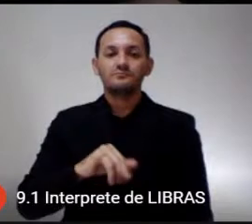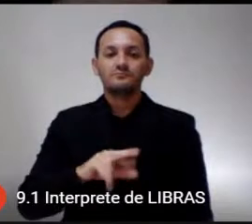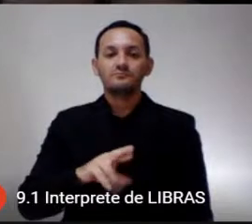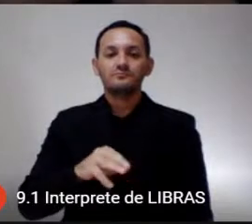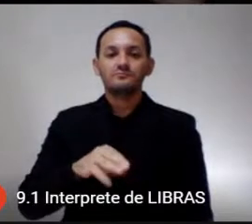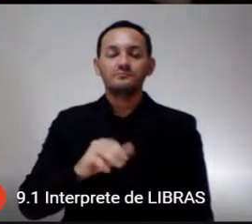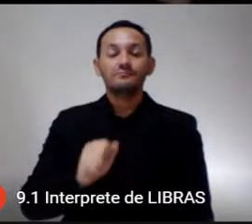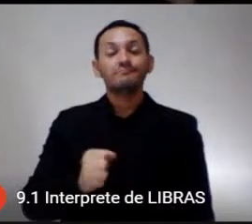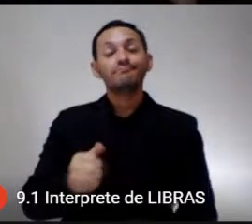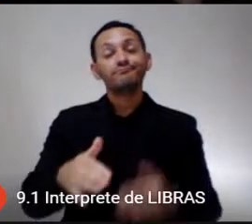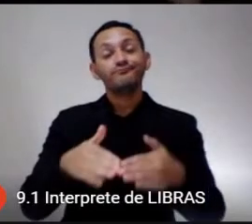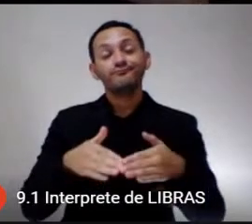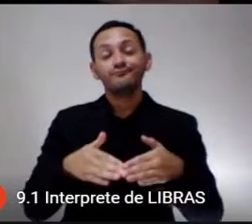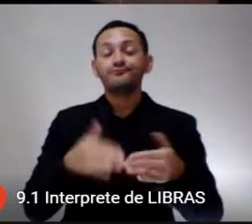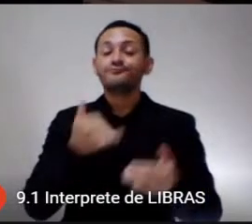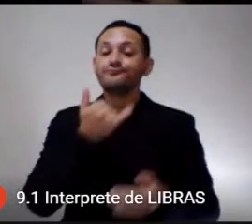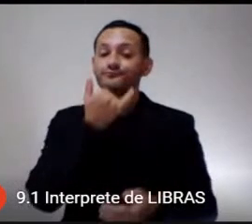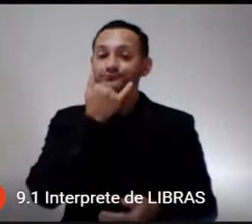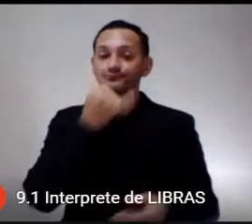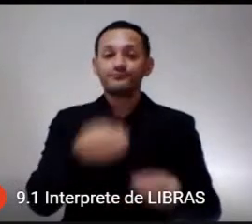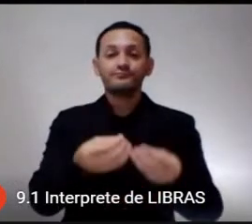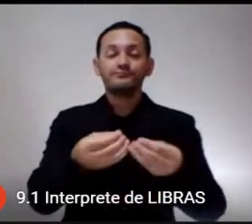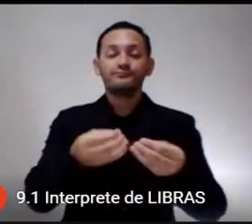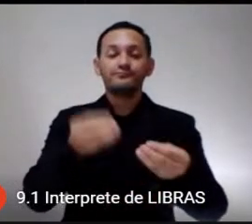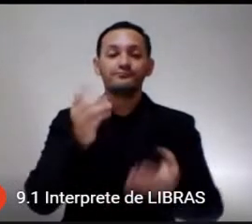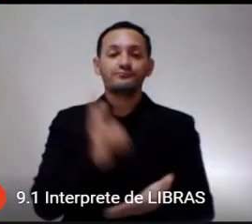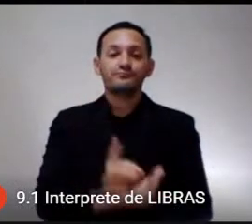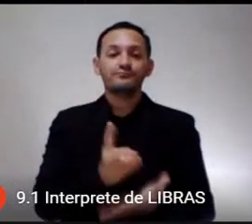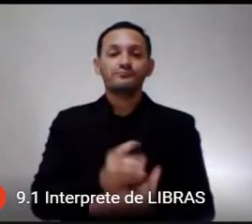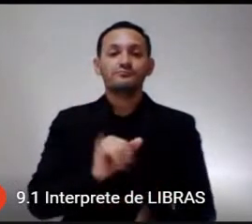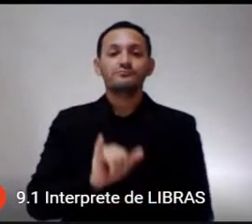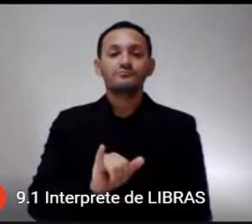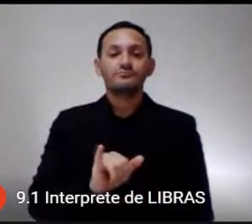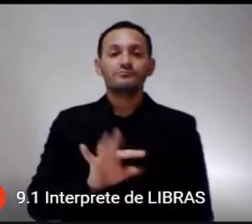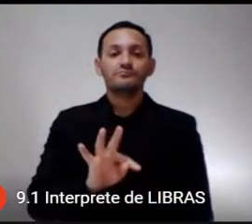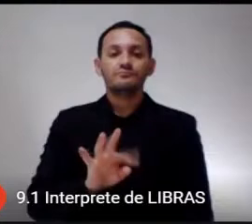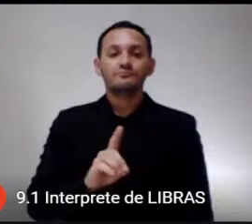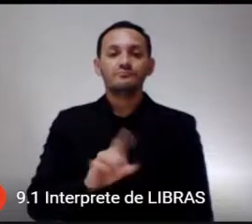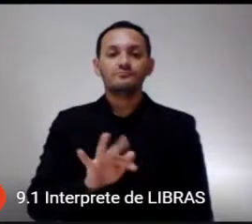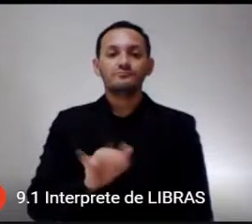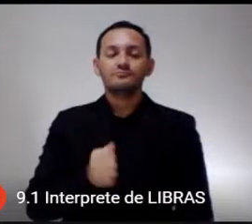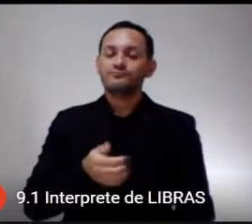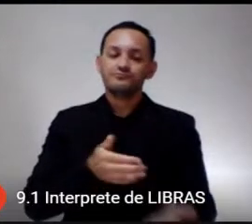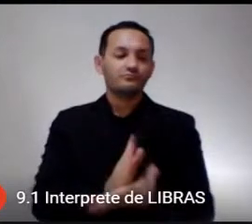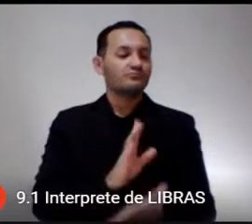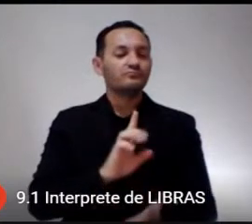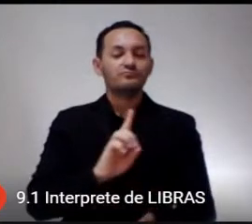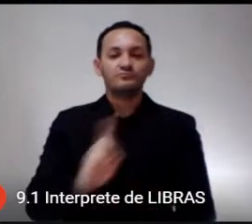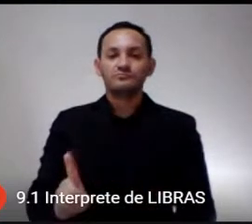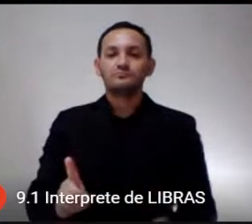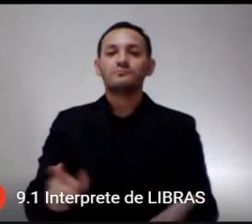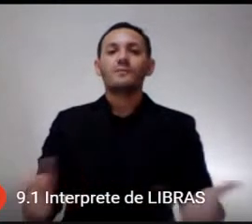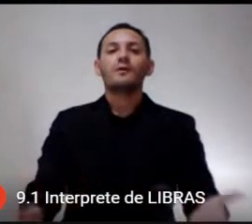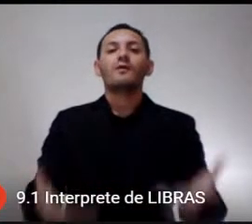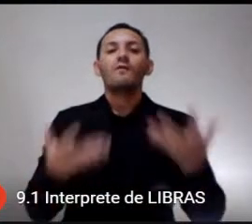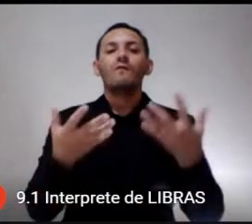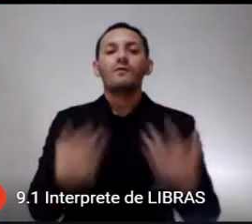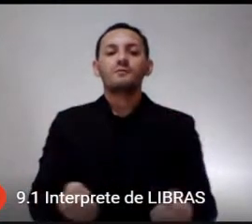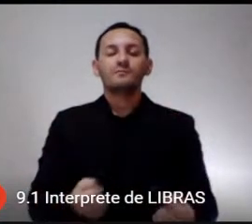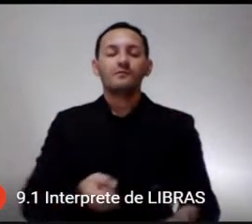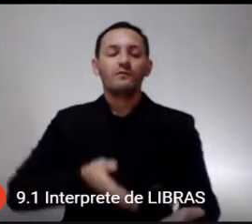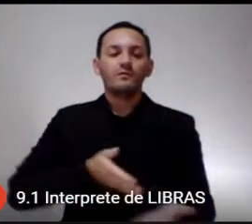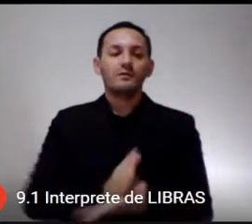de indeferimento deve ser mantido. Recurso conhecido e não provido. É como voto,